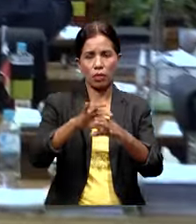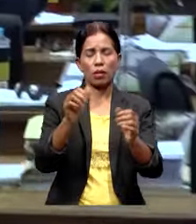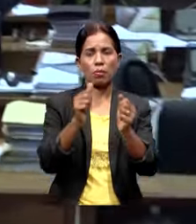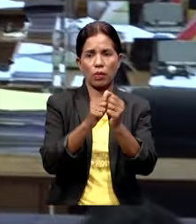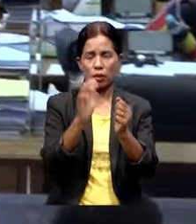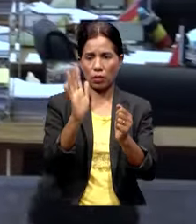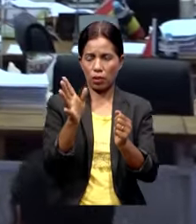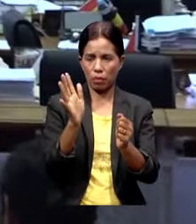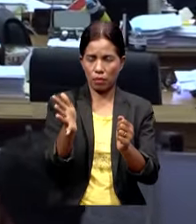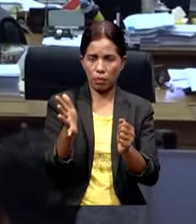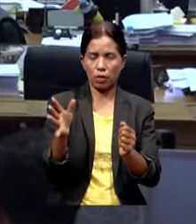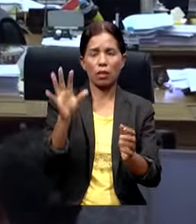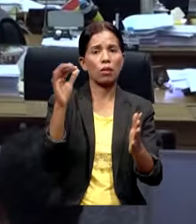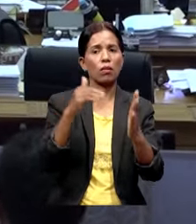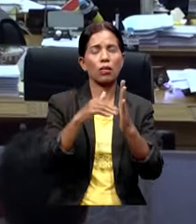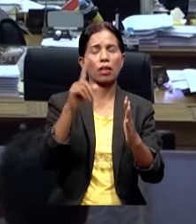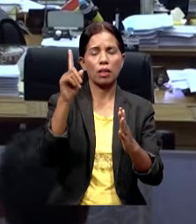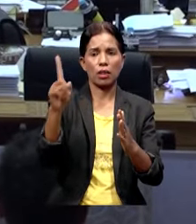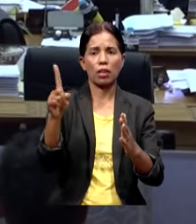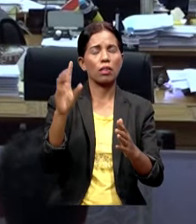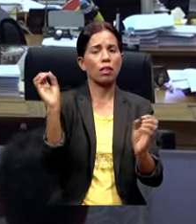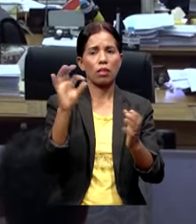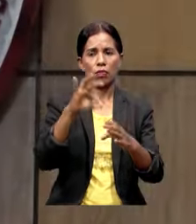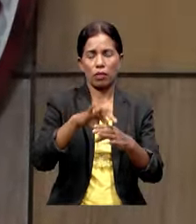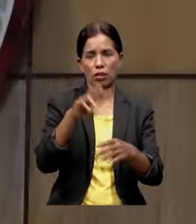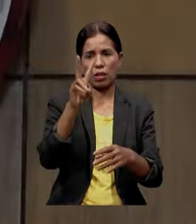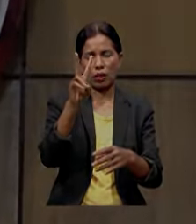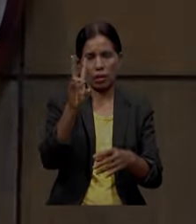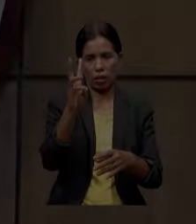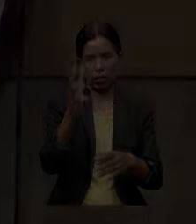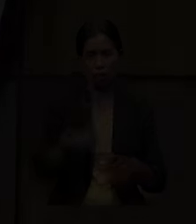nulo contra ida no abstenção nem equipa cobertura GMN.